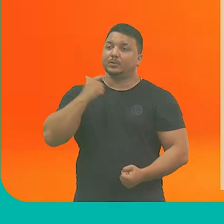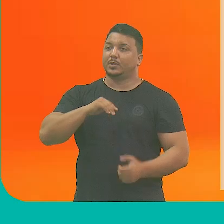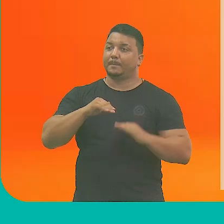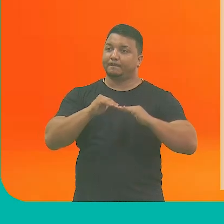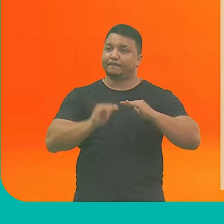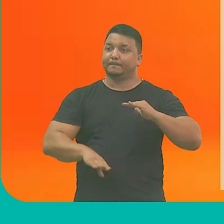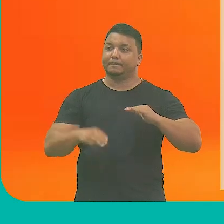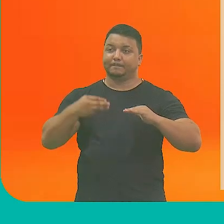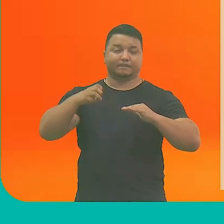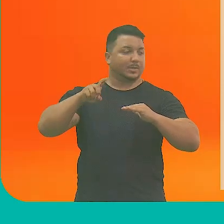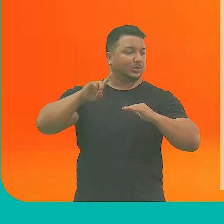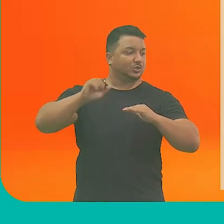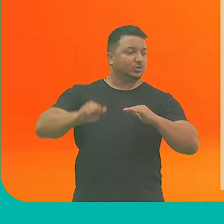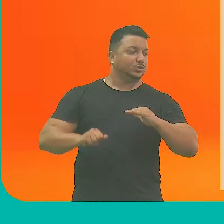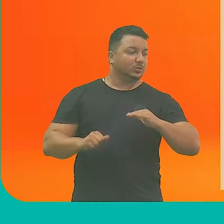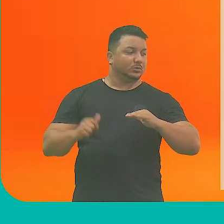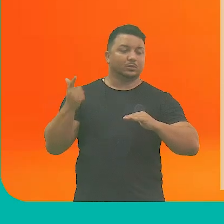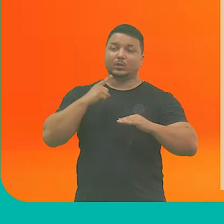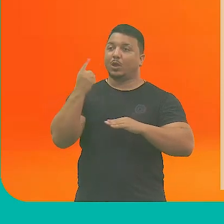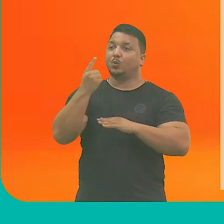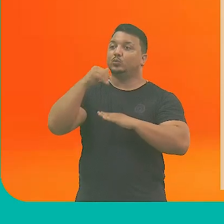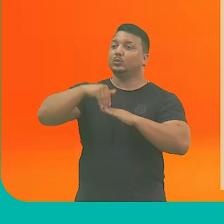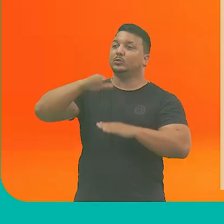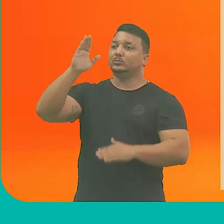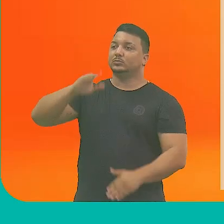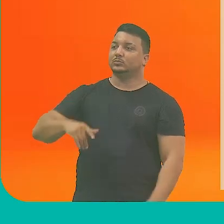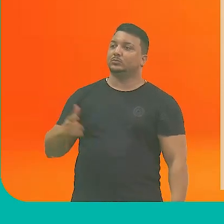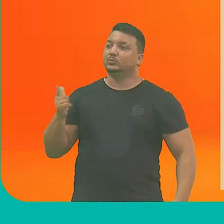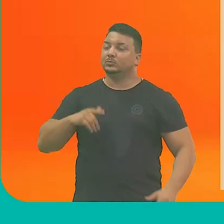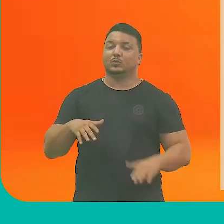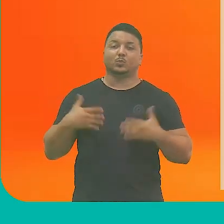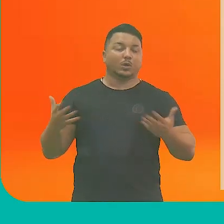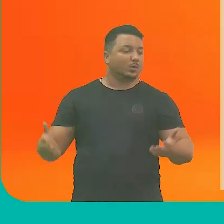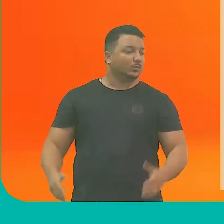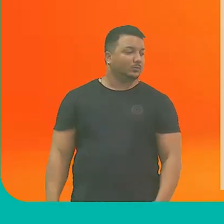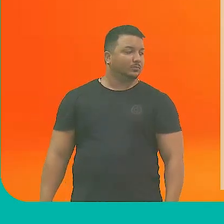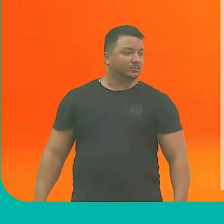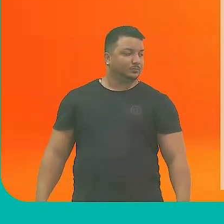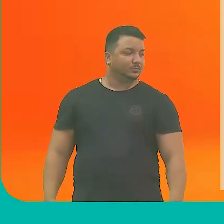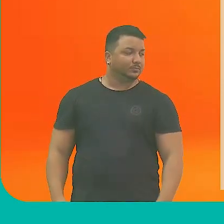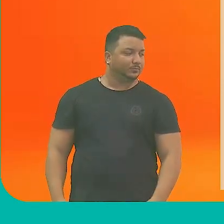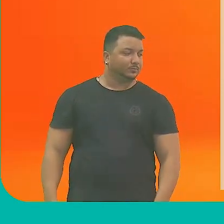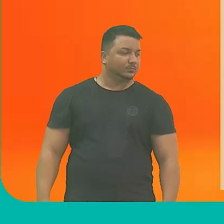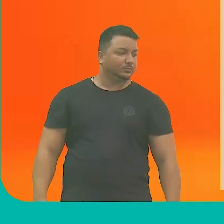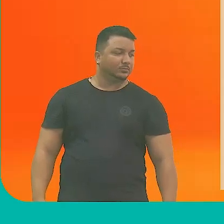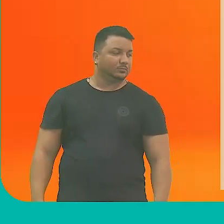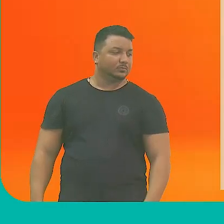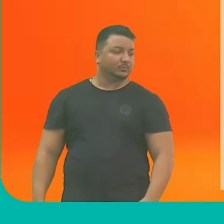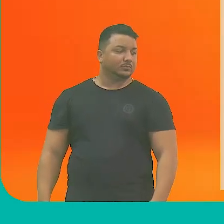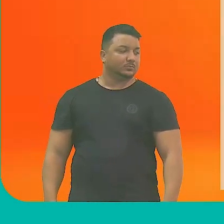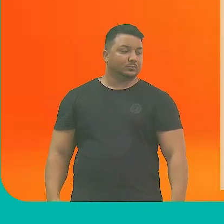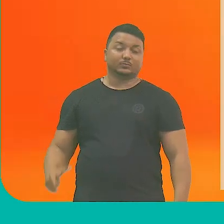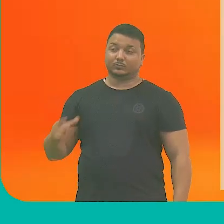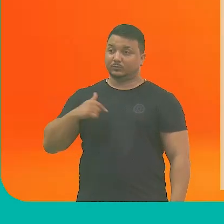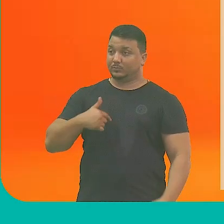da média e altura acima da média? Calma. Se